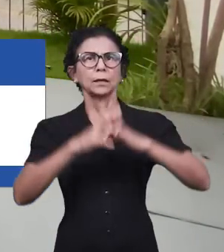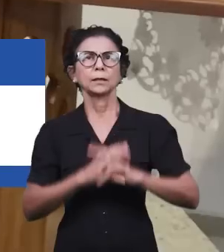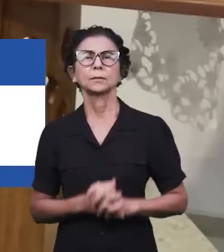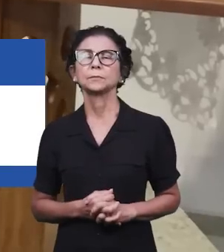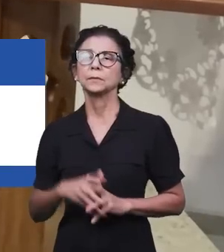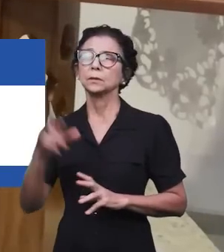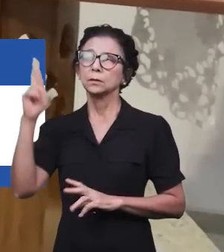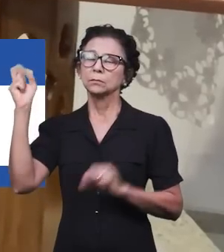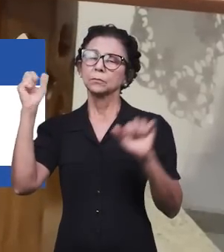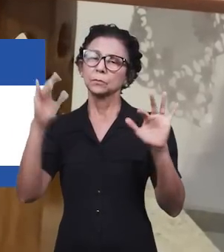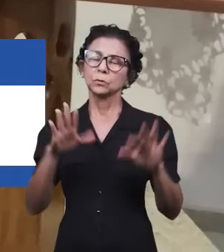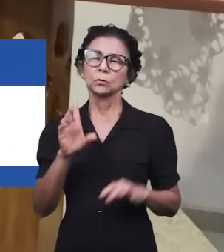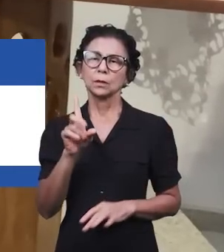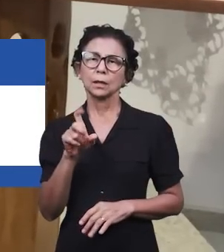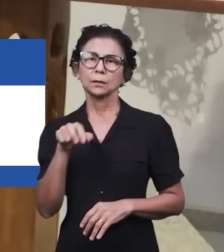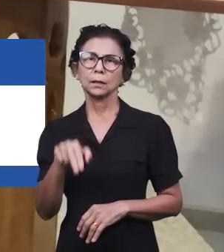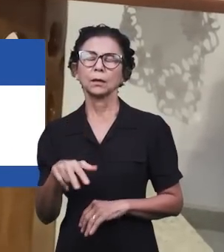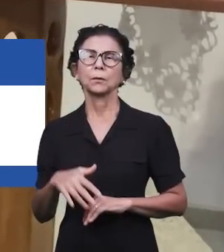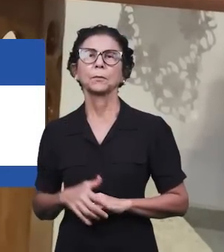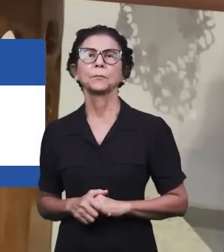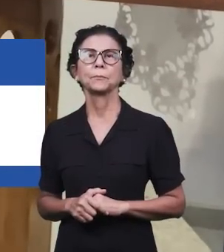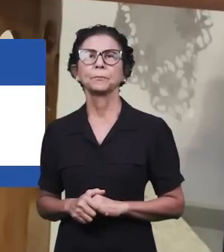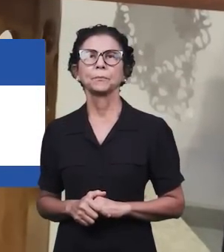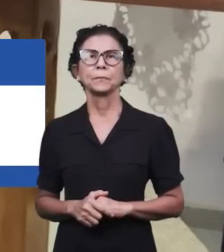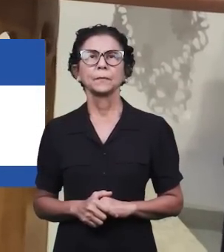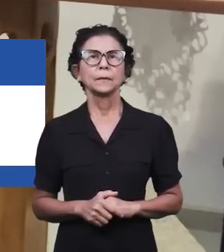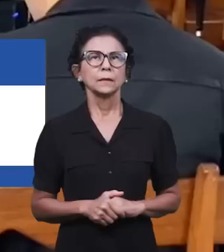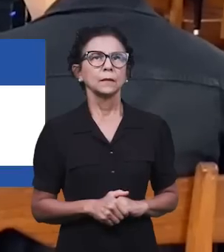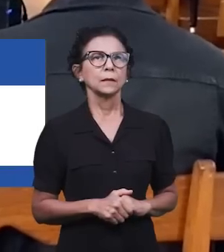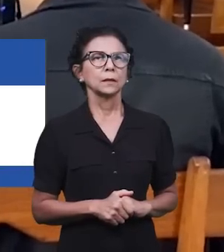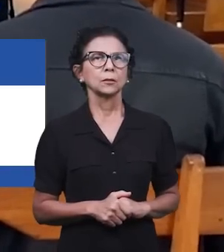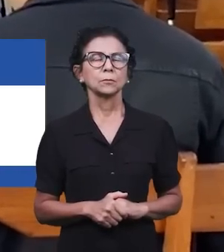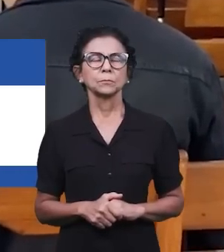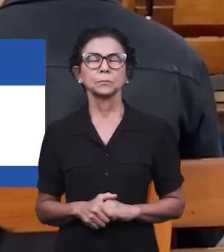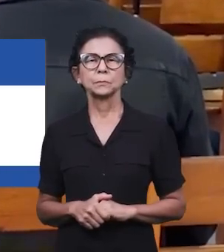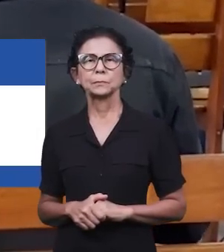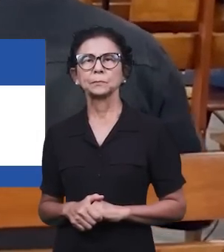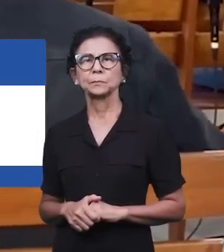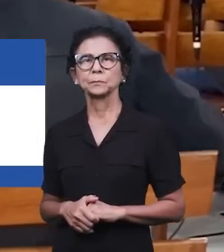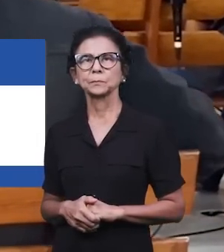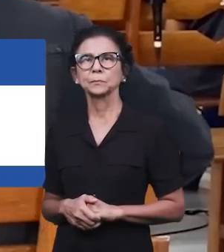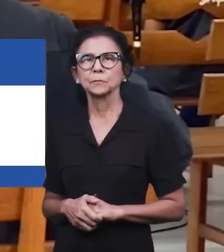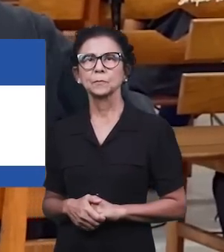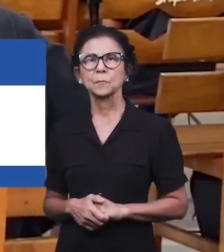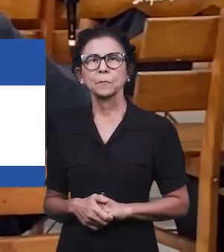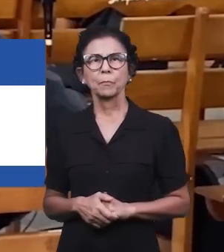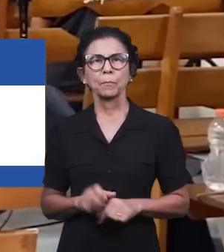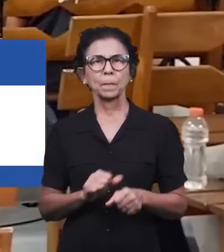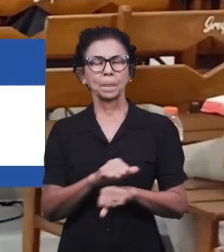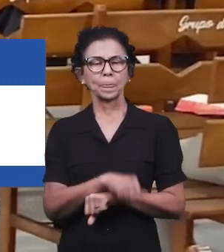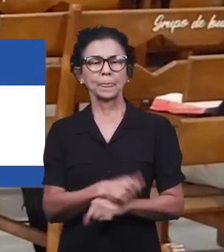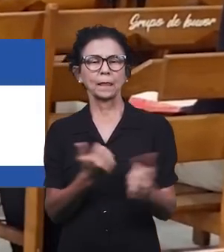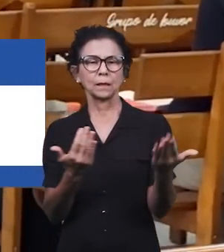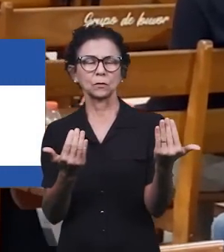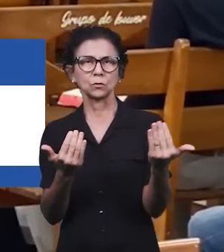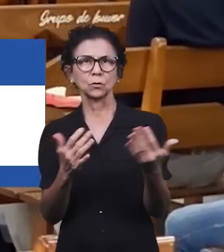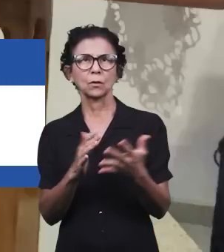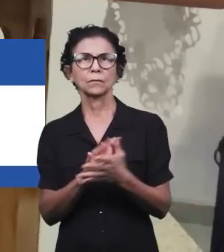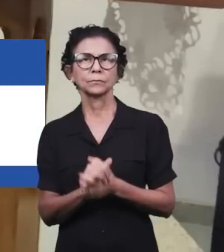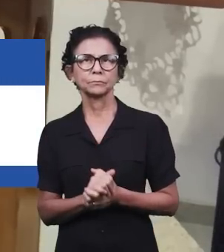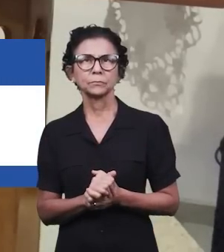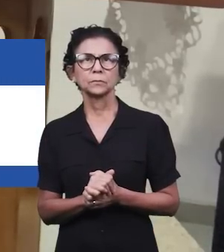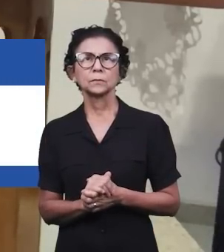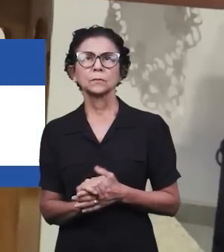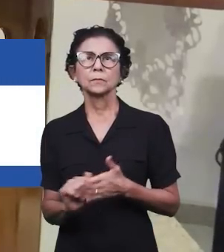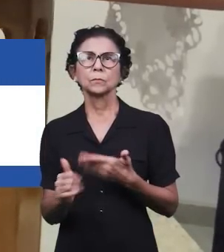vida. Nesse último seminário de jovens do ano de 2024, a gente recebeu muitos conselhos bons